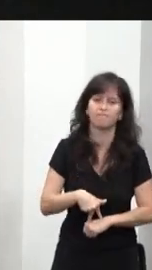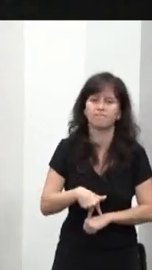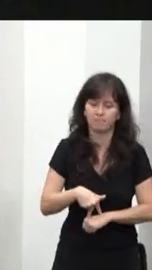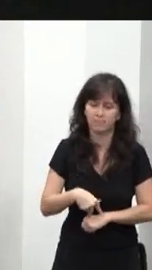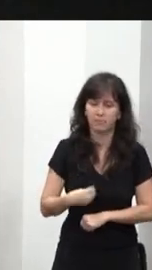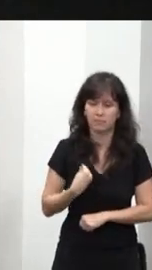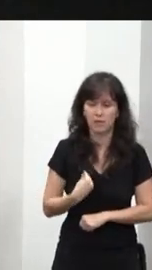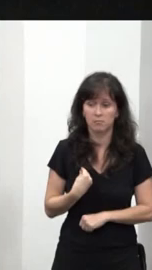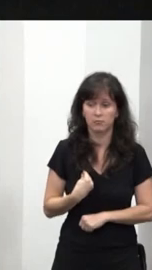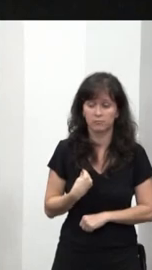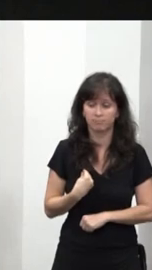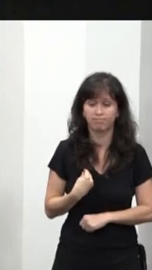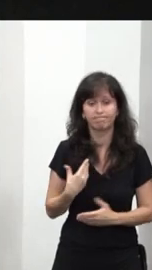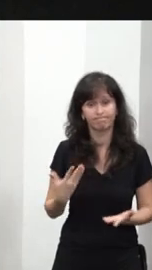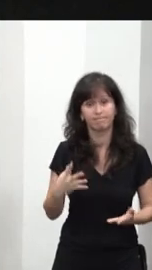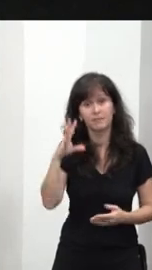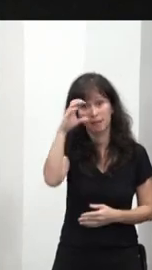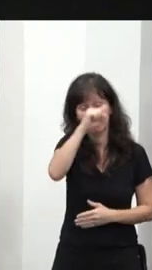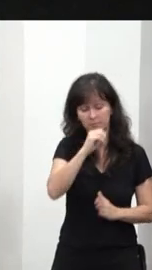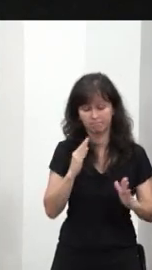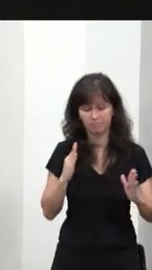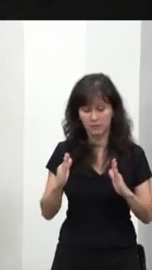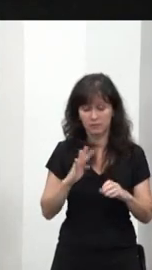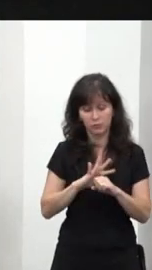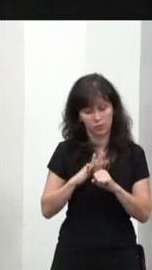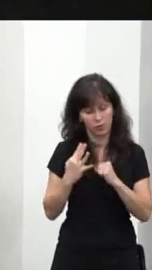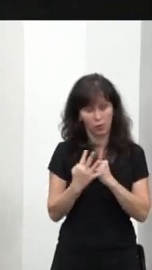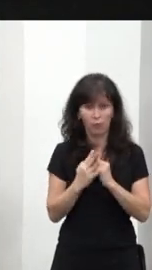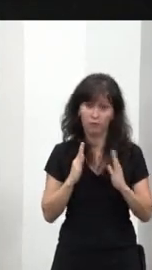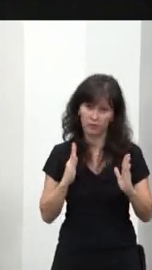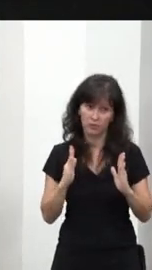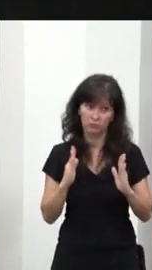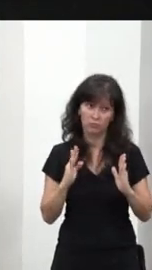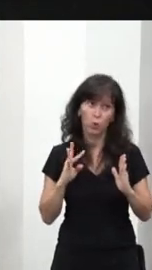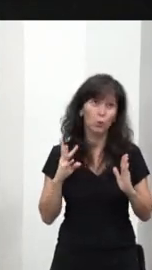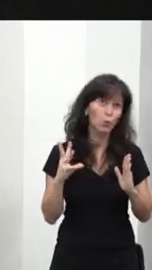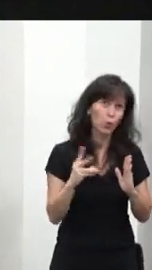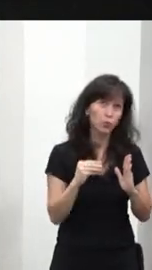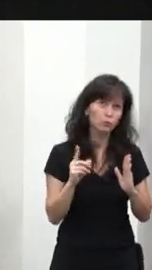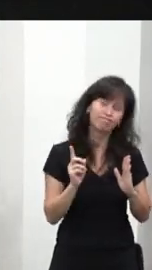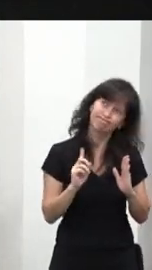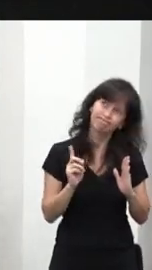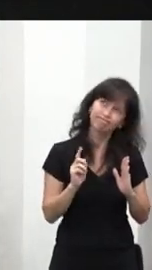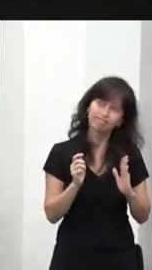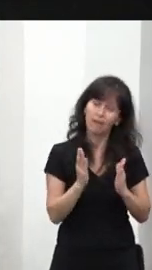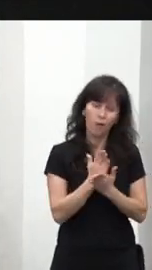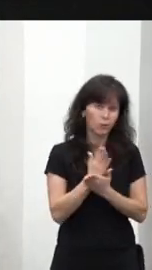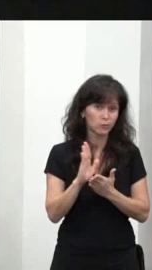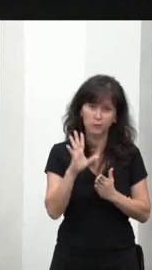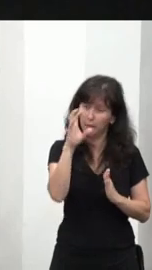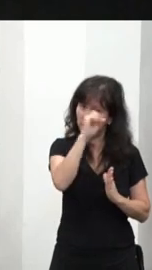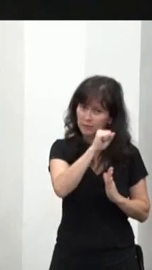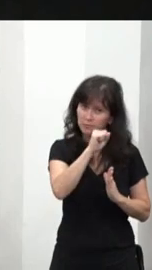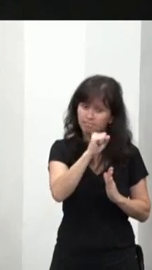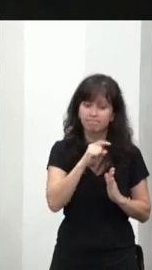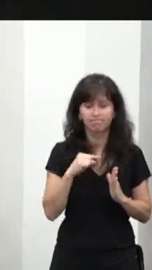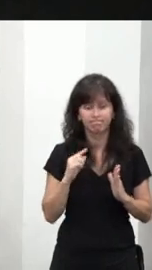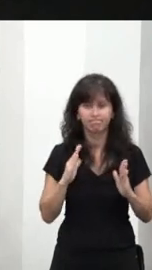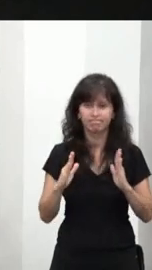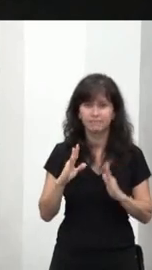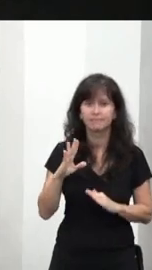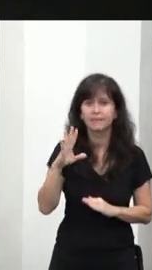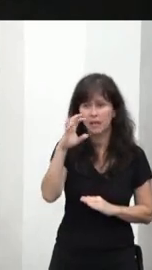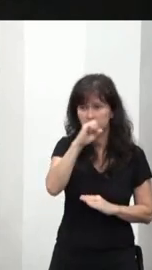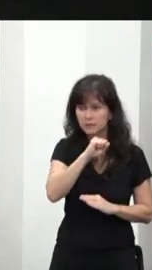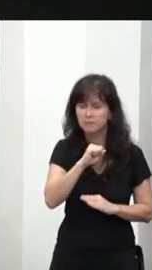aprendemos com a covid nem todos é claro aprendemos questões imperativas como